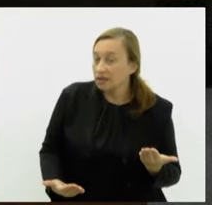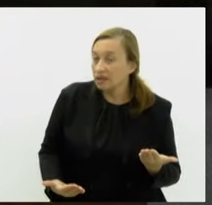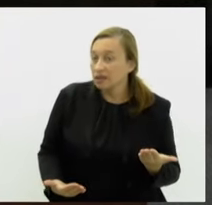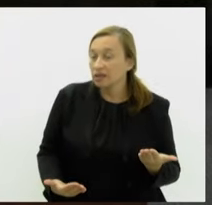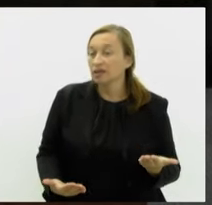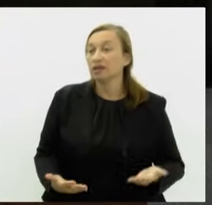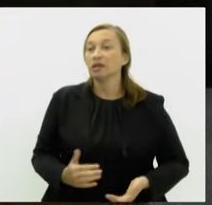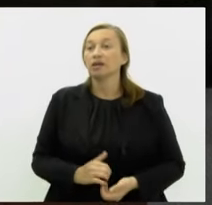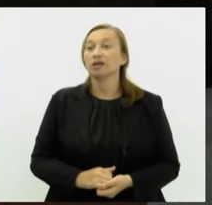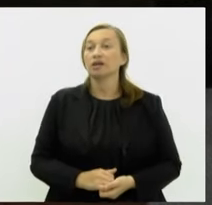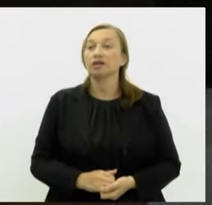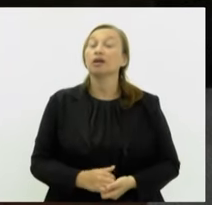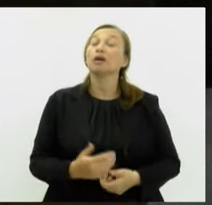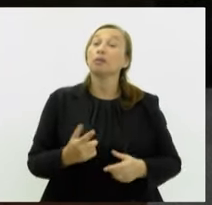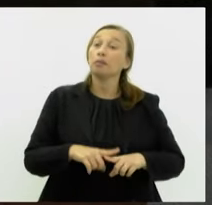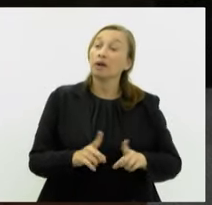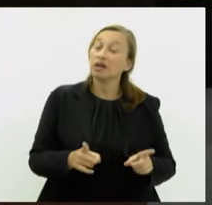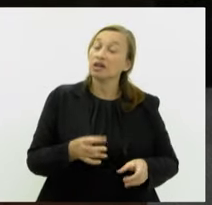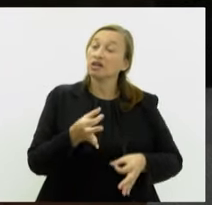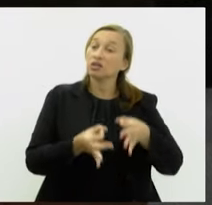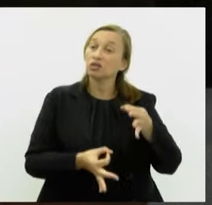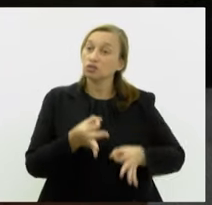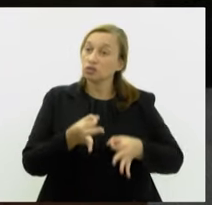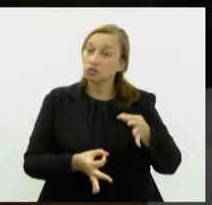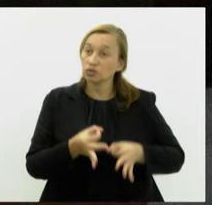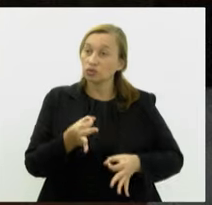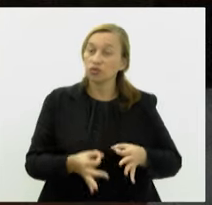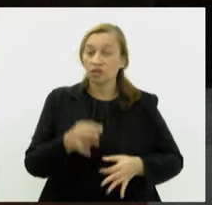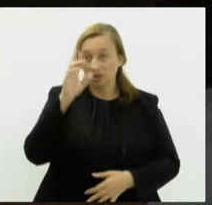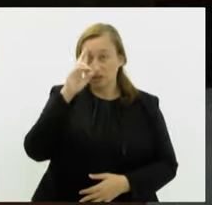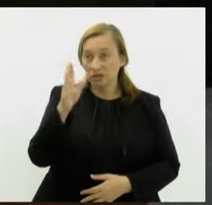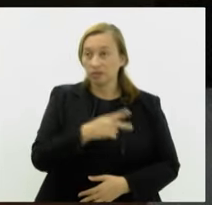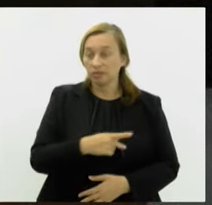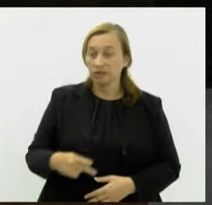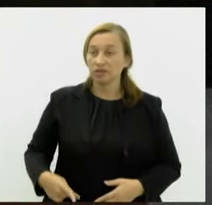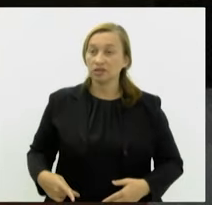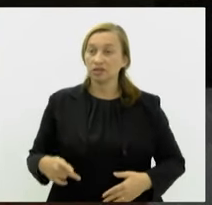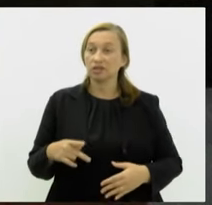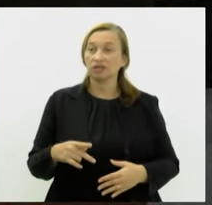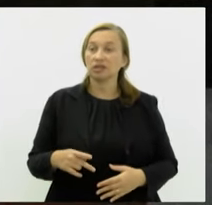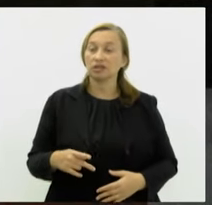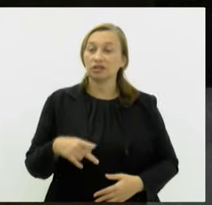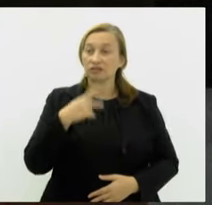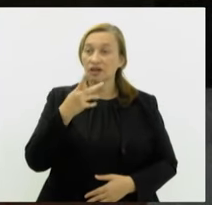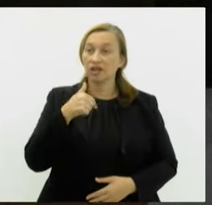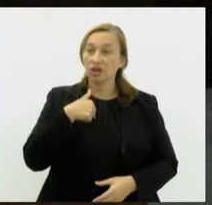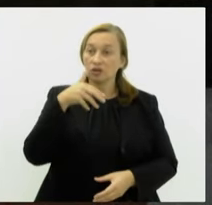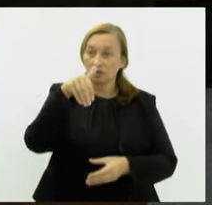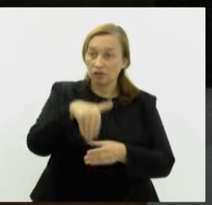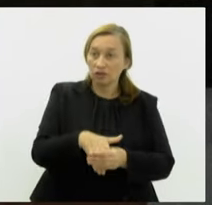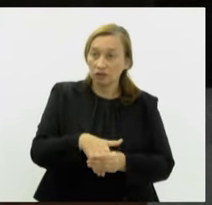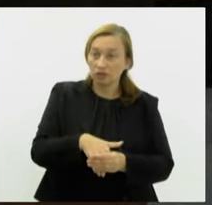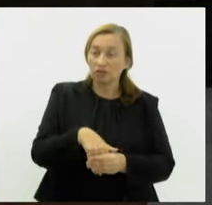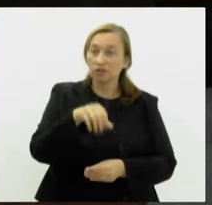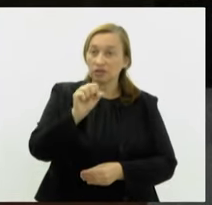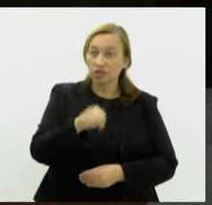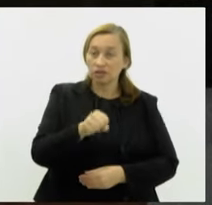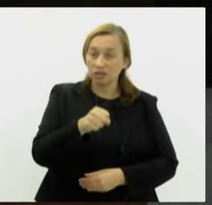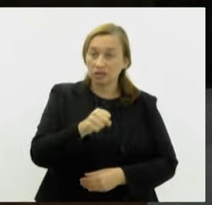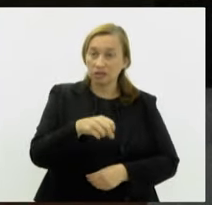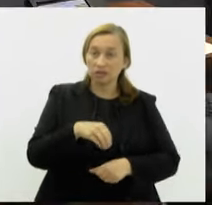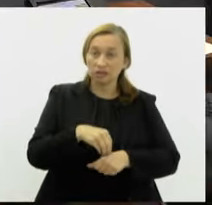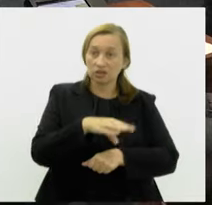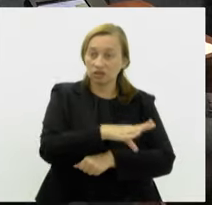esmagadoramente, mas é justo que Vossa Excelência assinale que eu estou votando sim a favor do